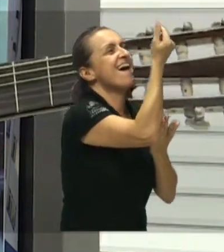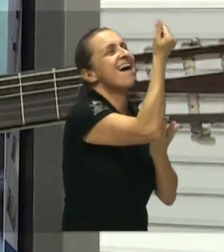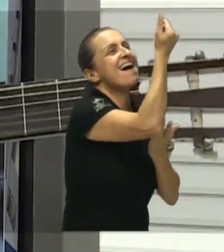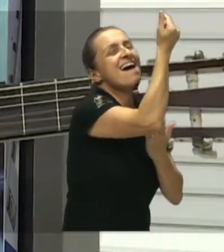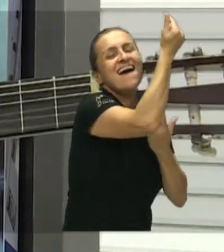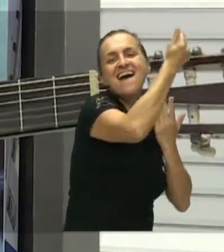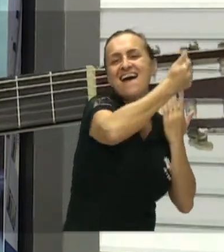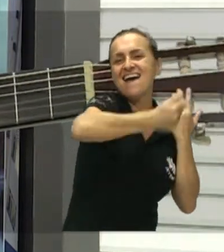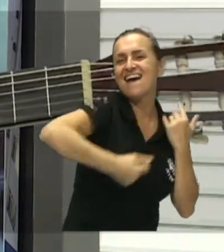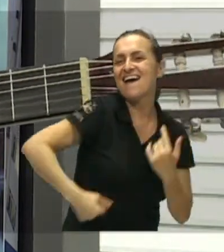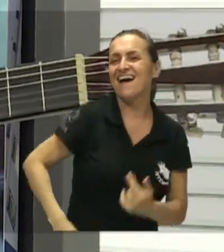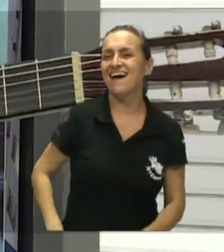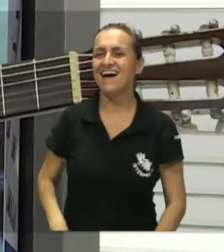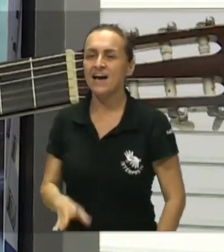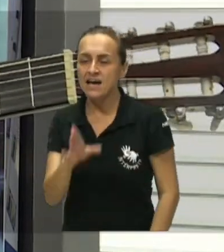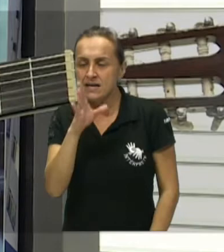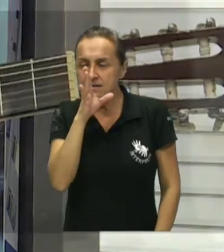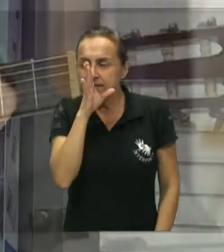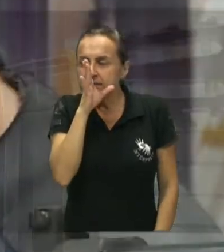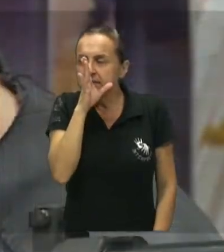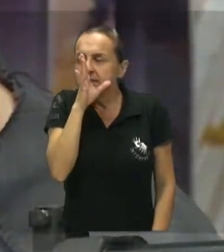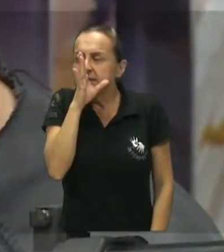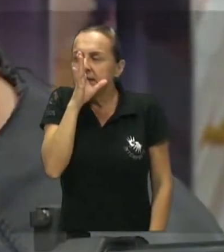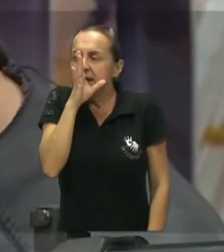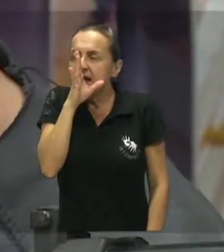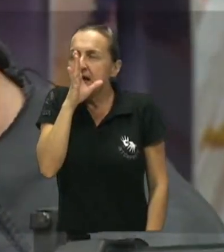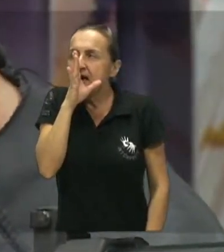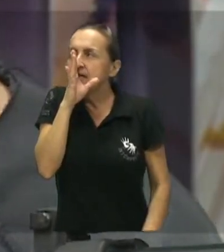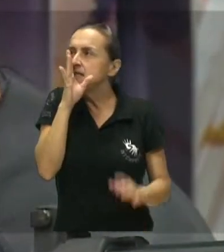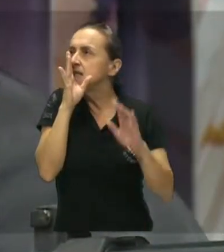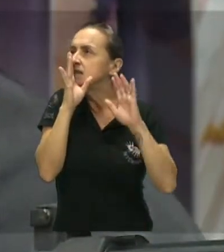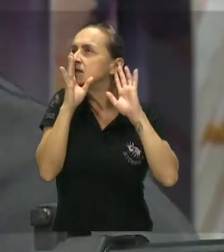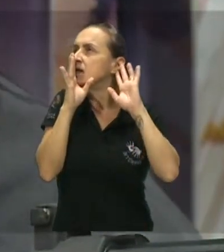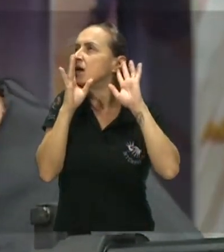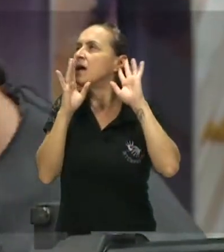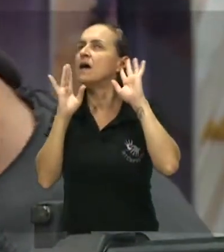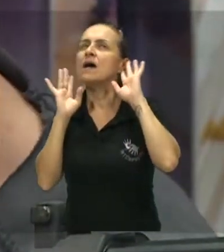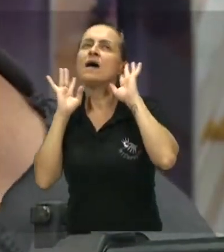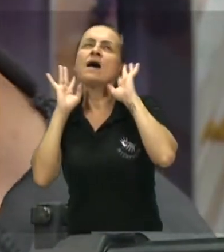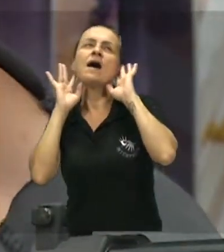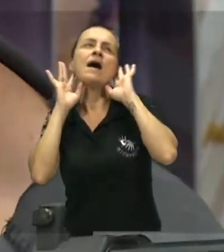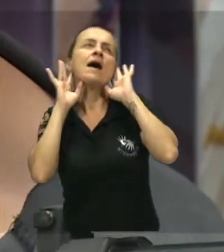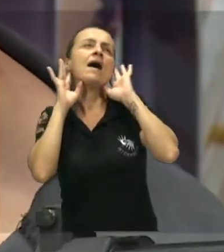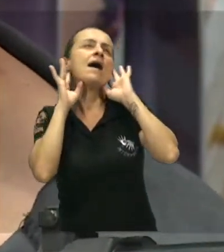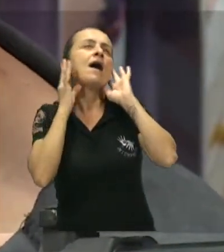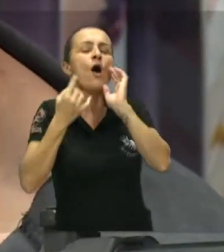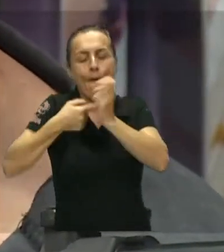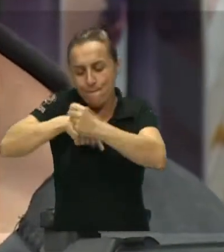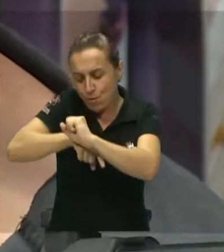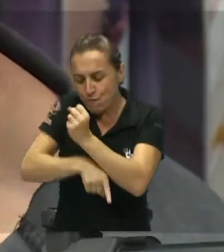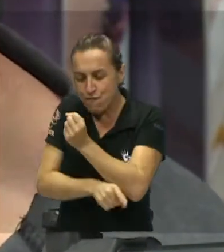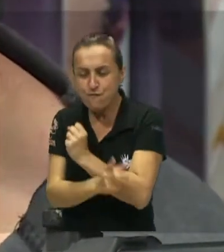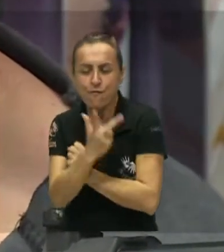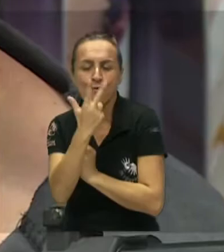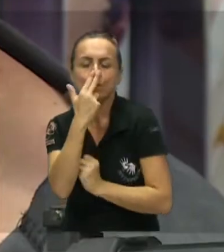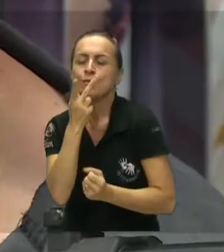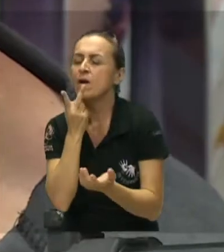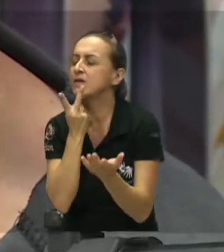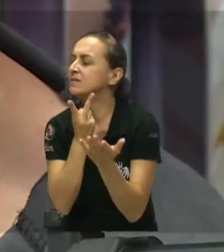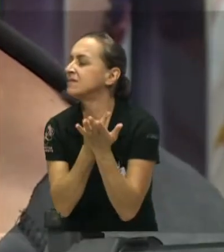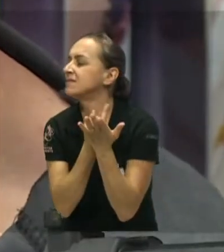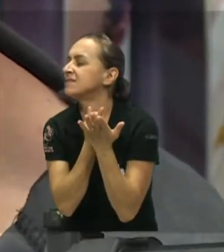E o silêncio dos mundos se fará mais profundo para sempre.